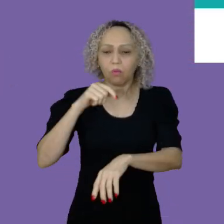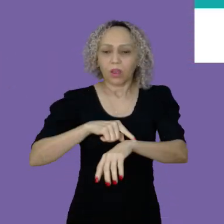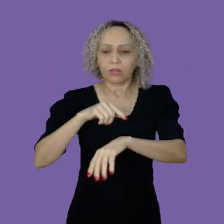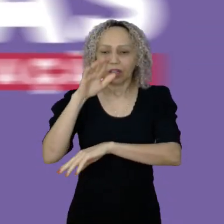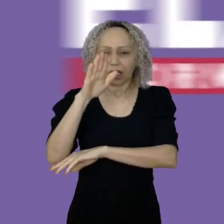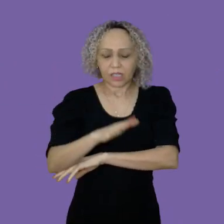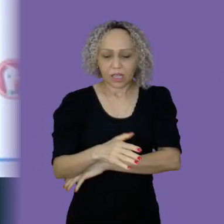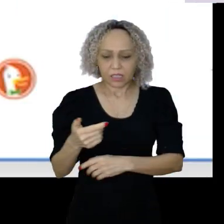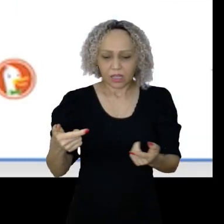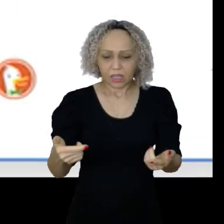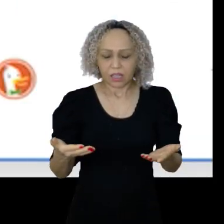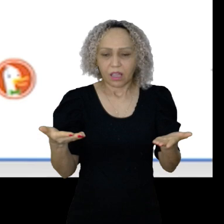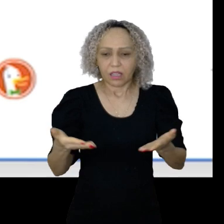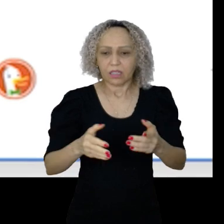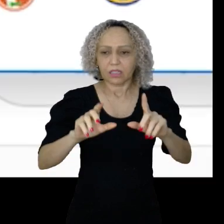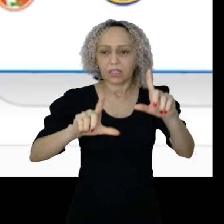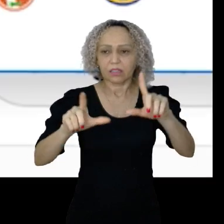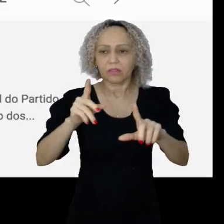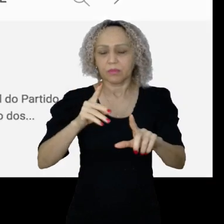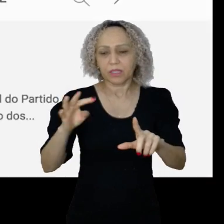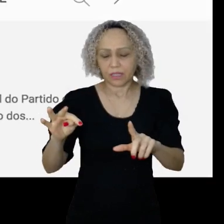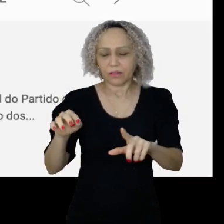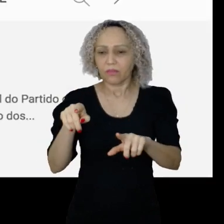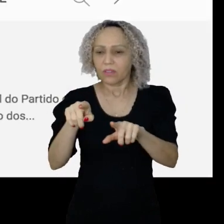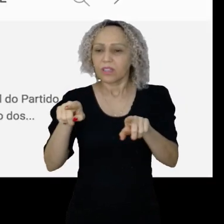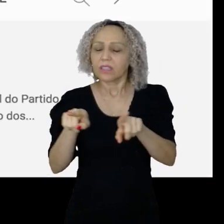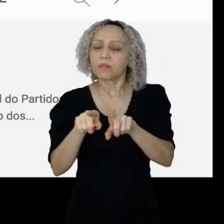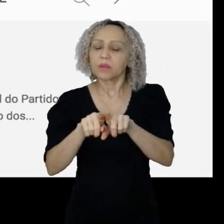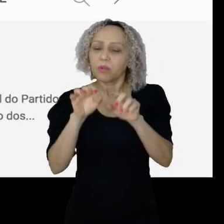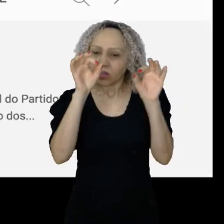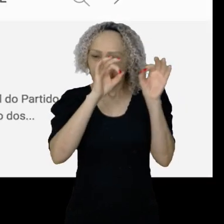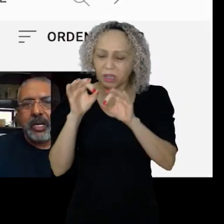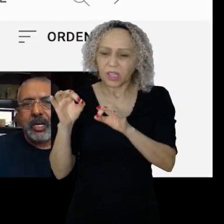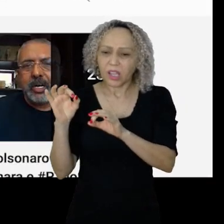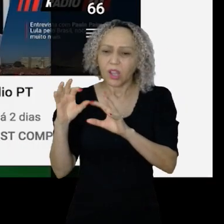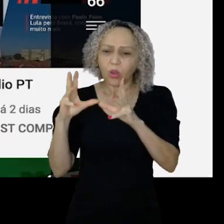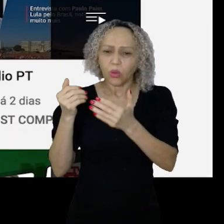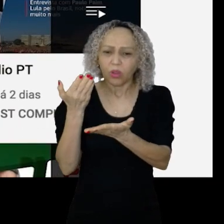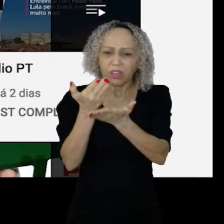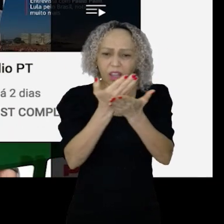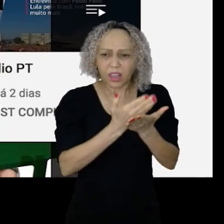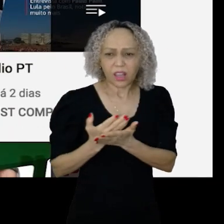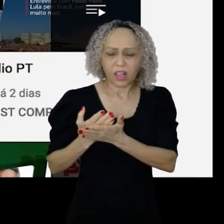ainda pode acessar todas as aulas na playlist TV Elas por Elas Formação,